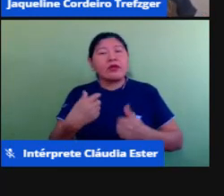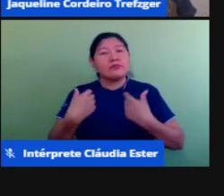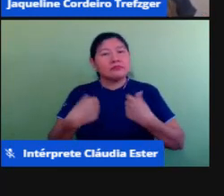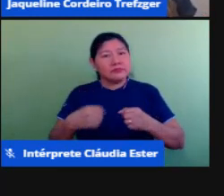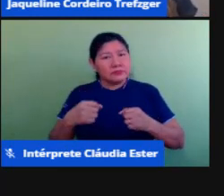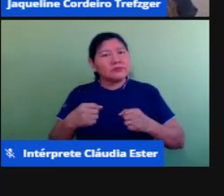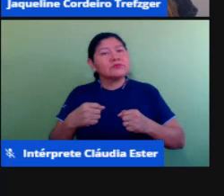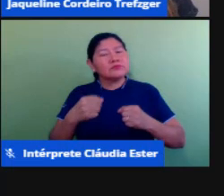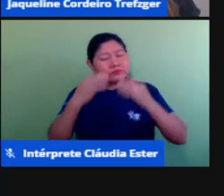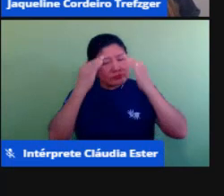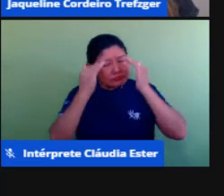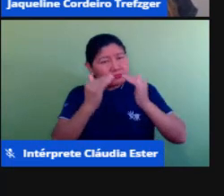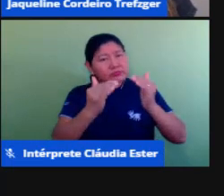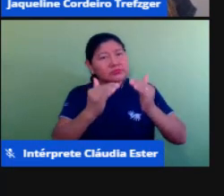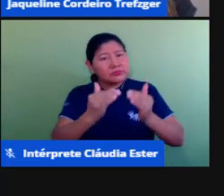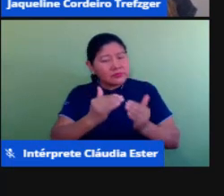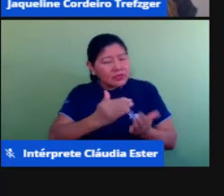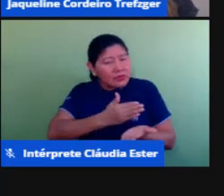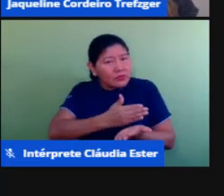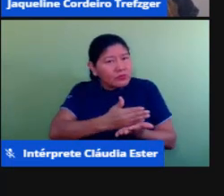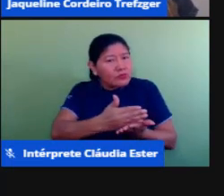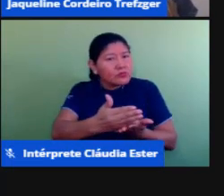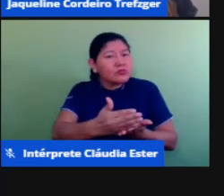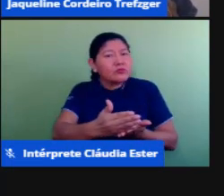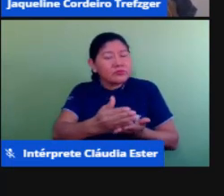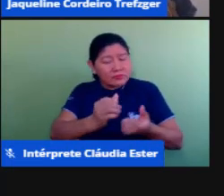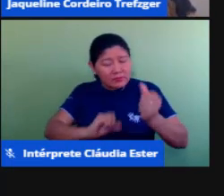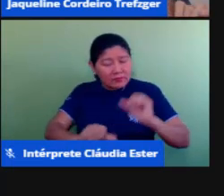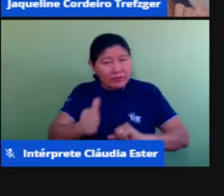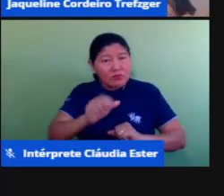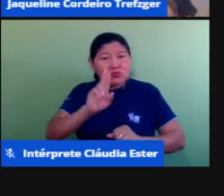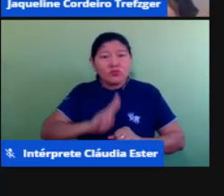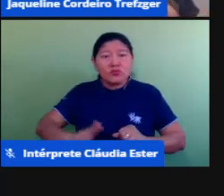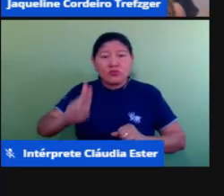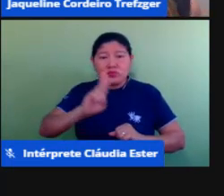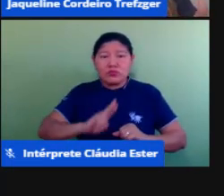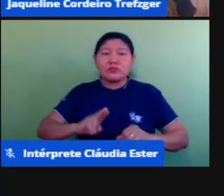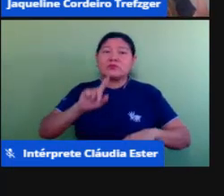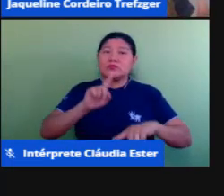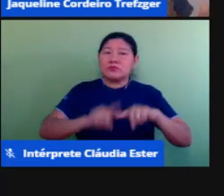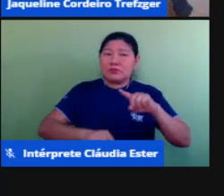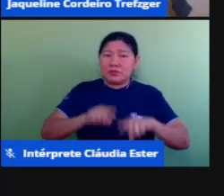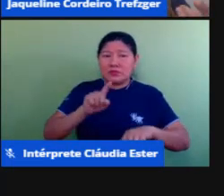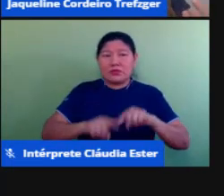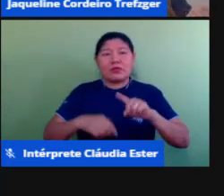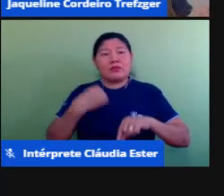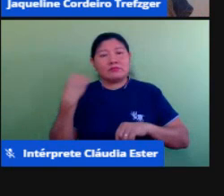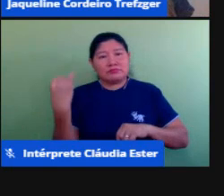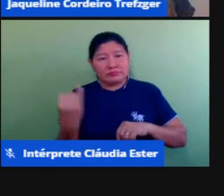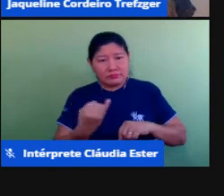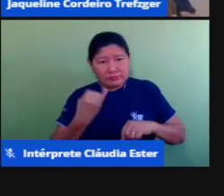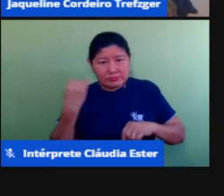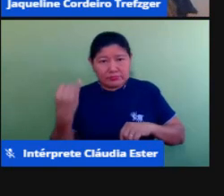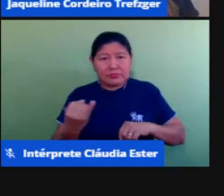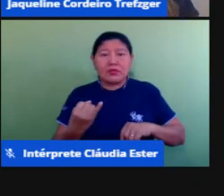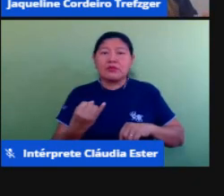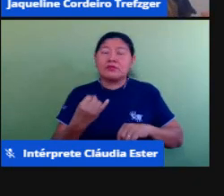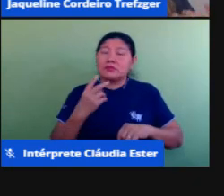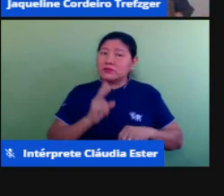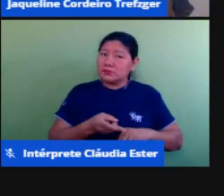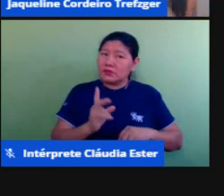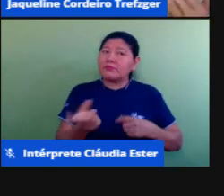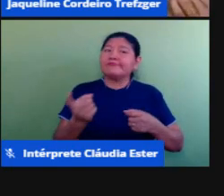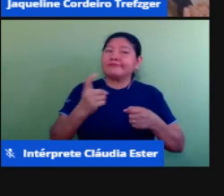de avaliar. É construir os instrumentos mais adequados. Novamente, retomando a questão do nosso